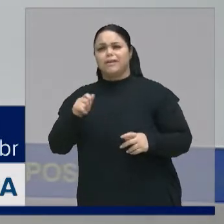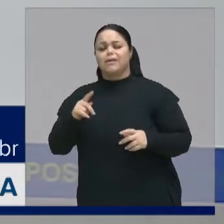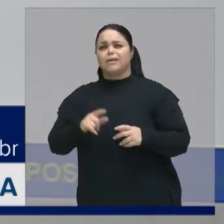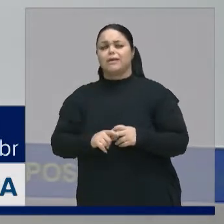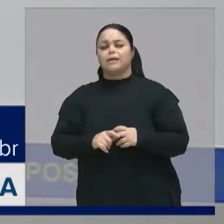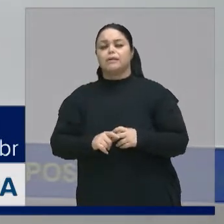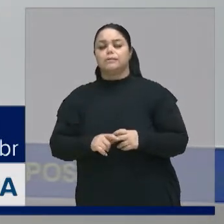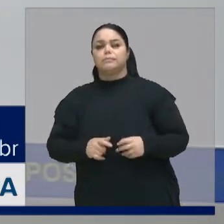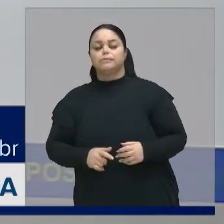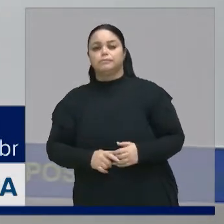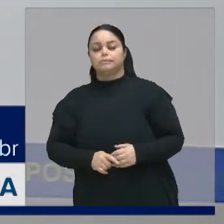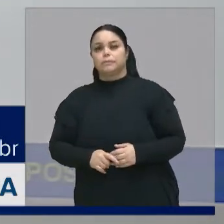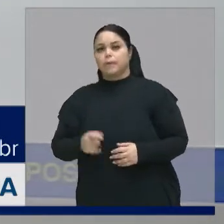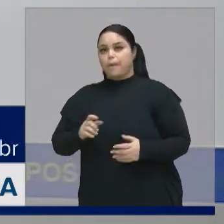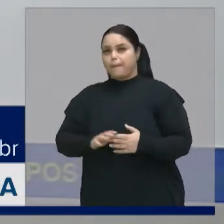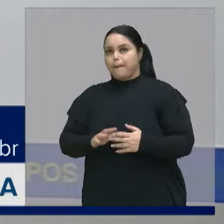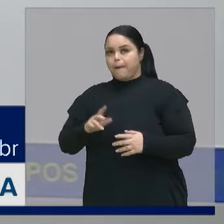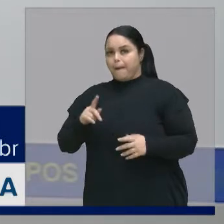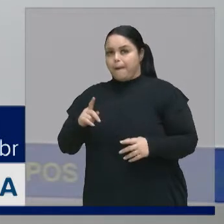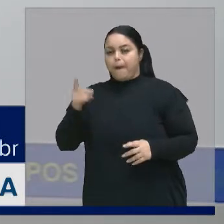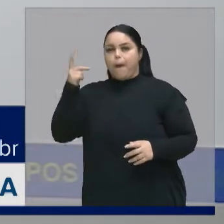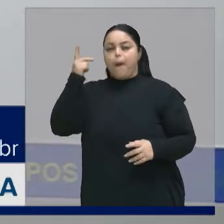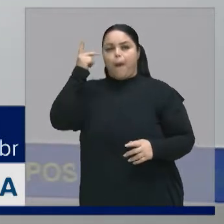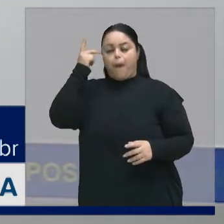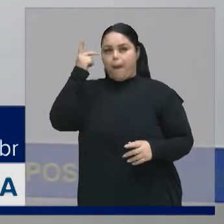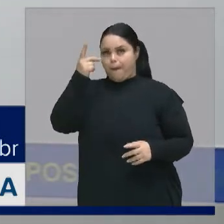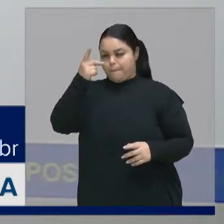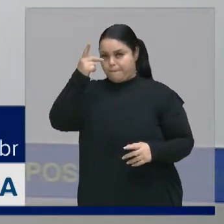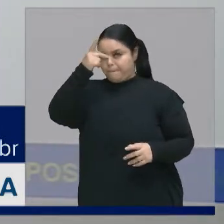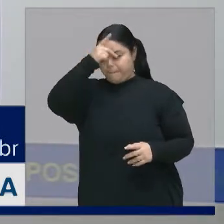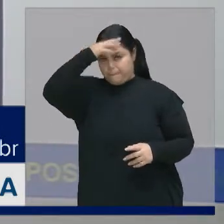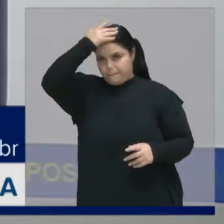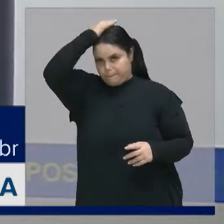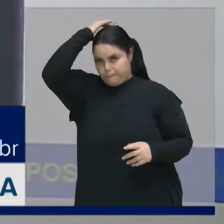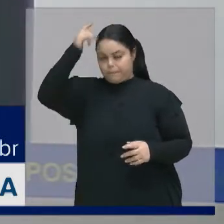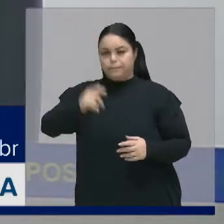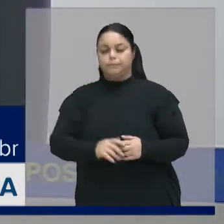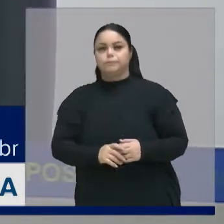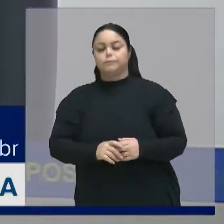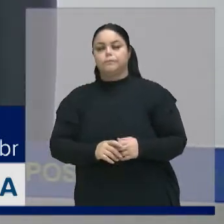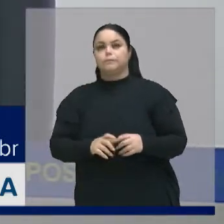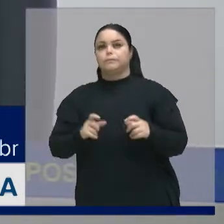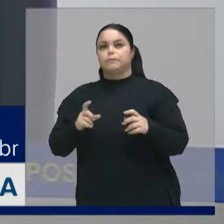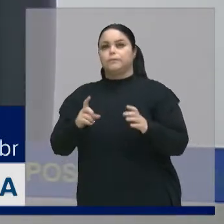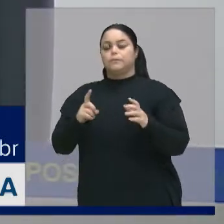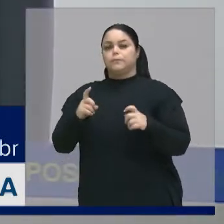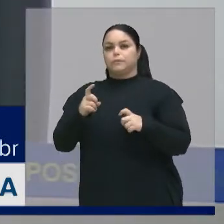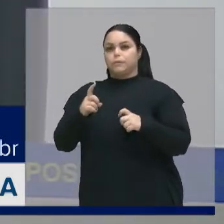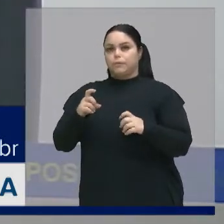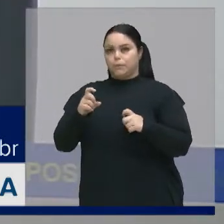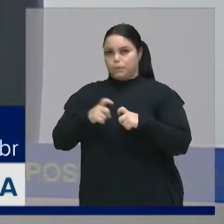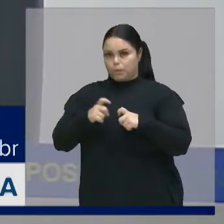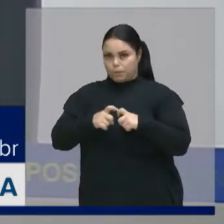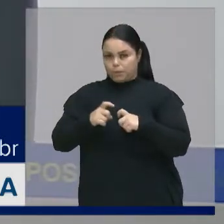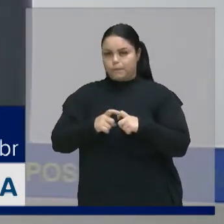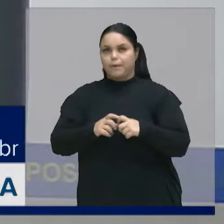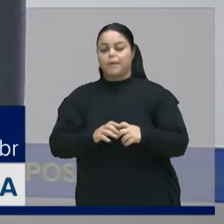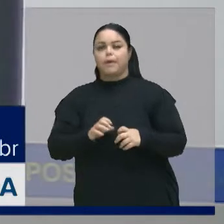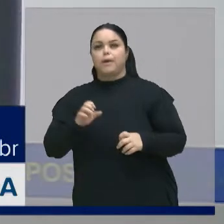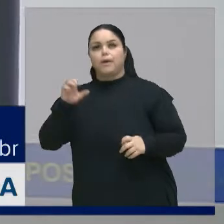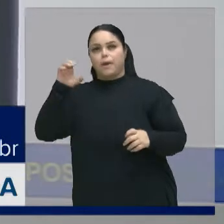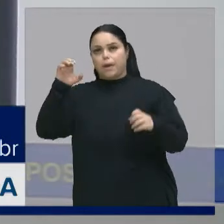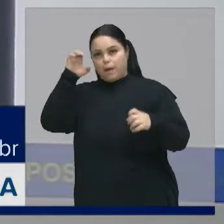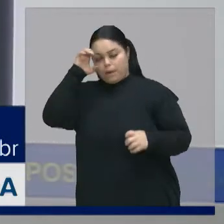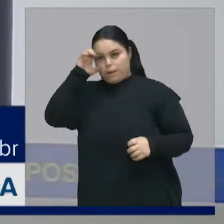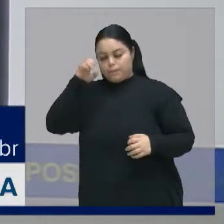vereador Fernando Petiti, vereador Dr. Elton, vereador Robertinho da Padaria,